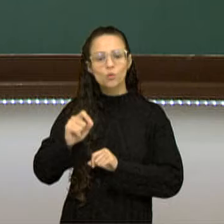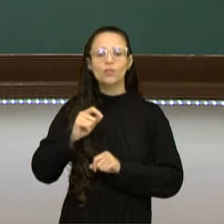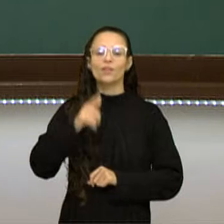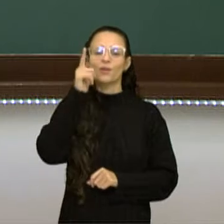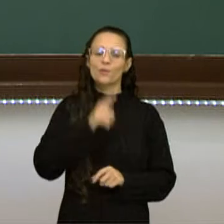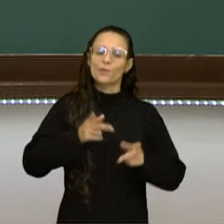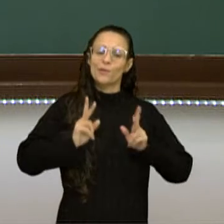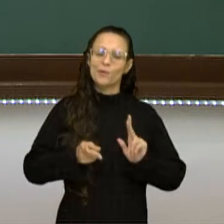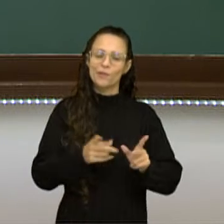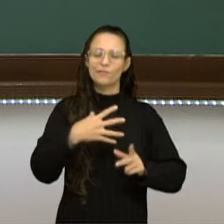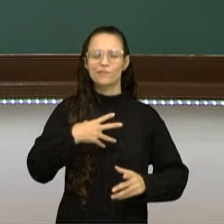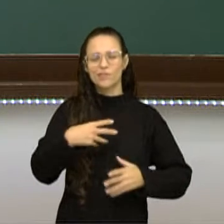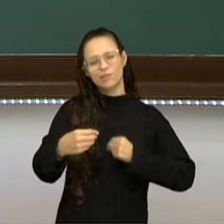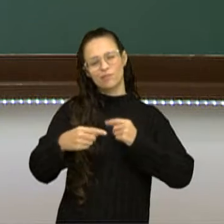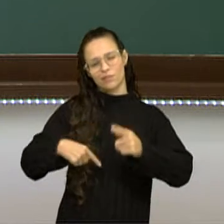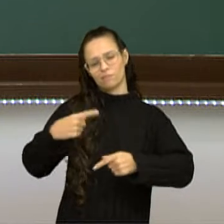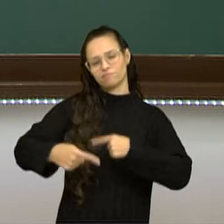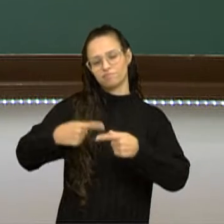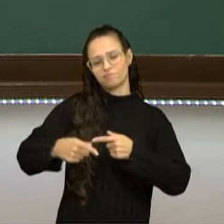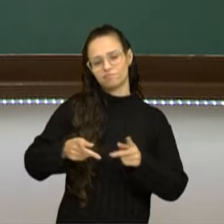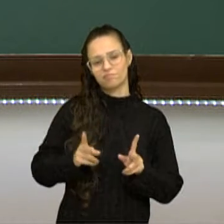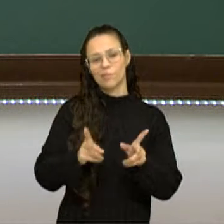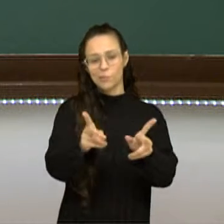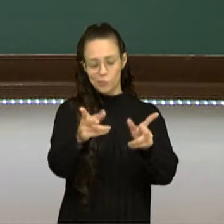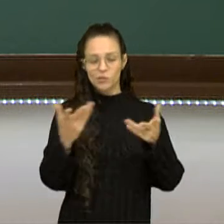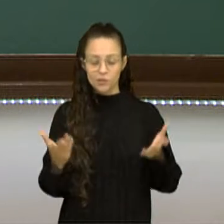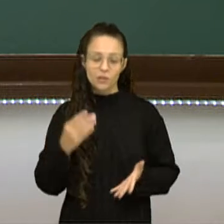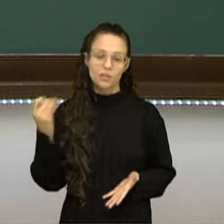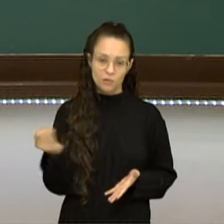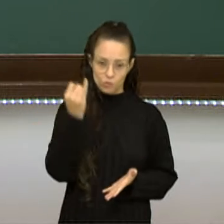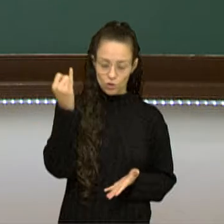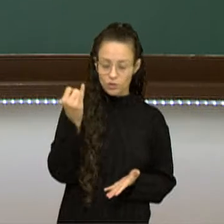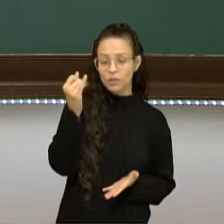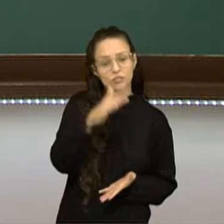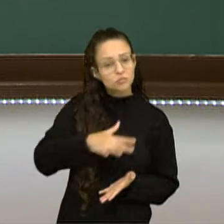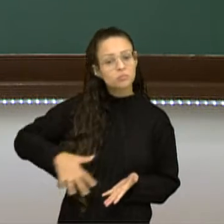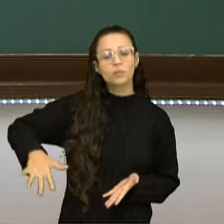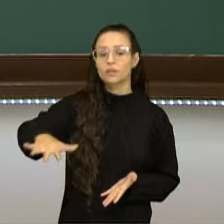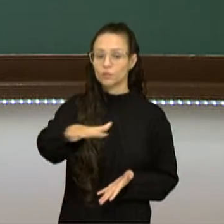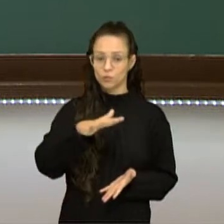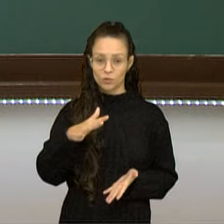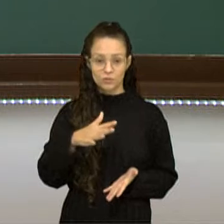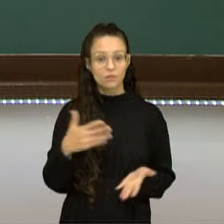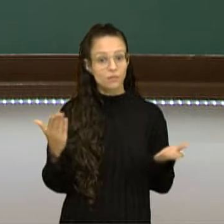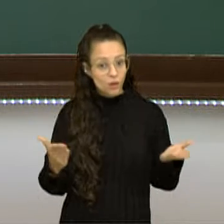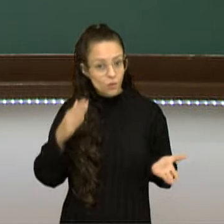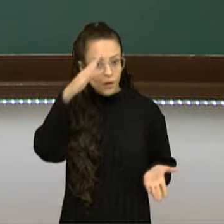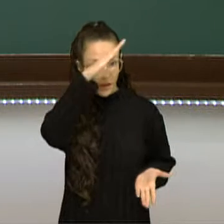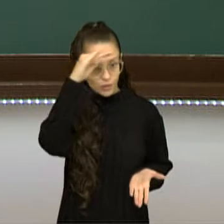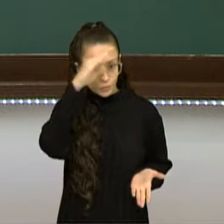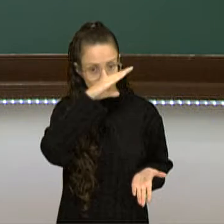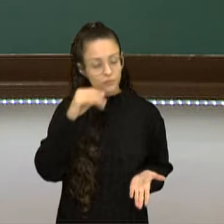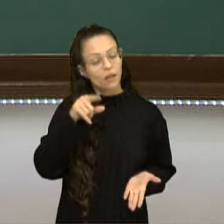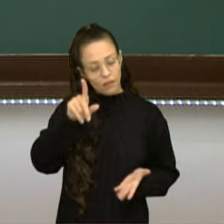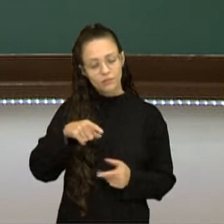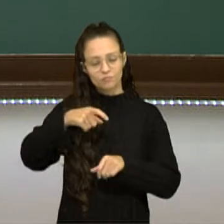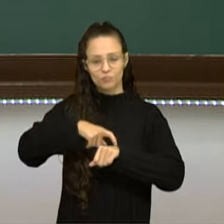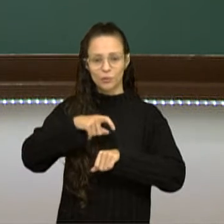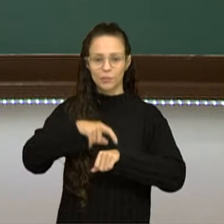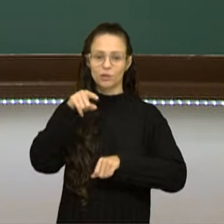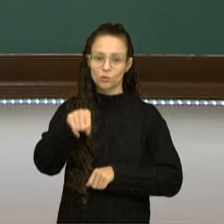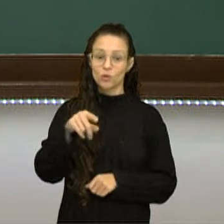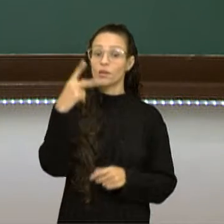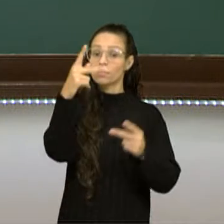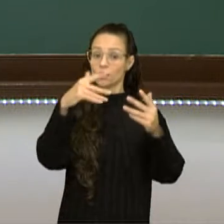a continuidade da espécie. Isso é importante para a natureza, tá? Então, na adolescência é justamente esse momento em